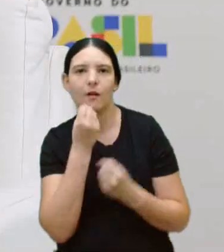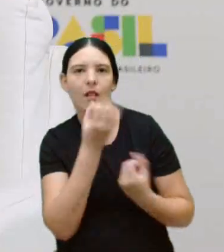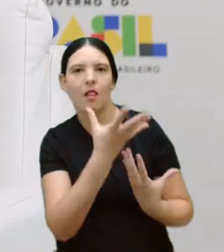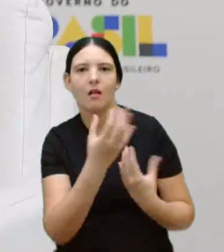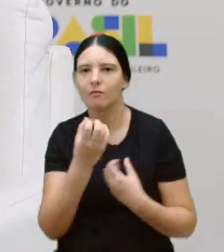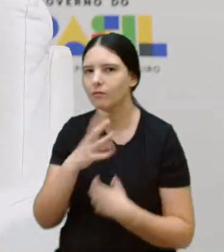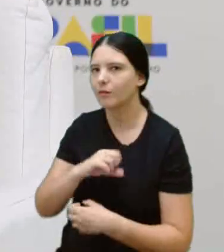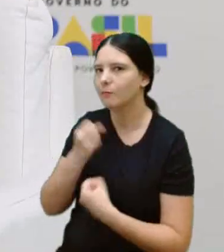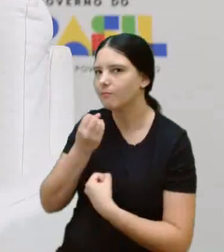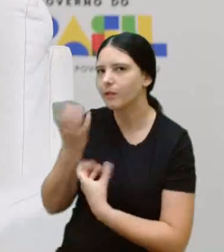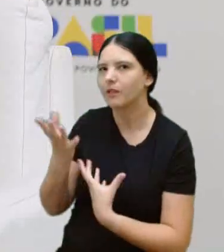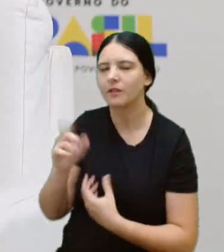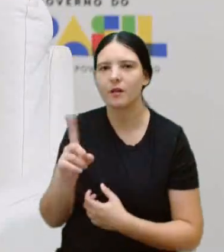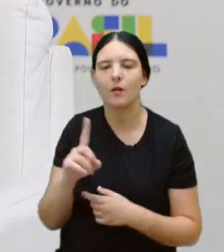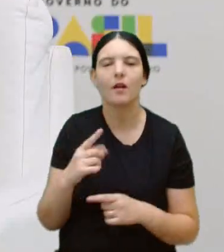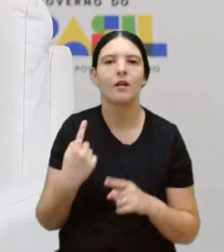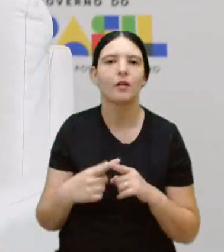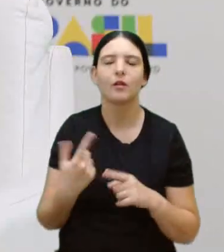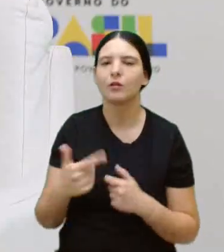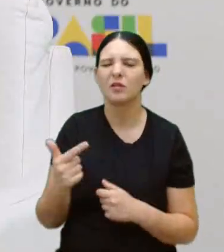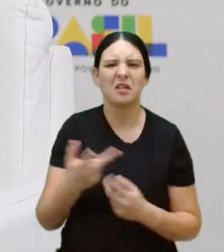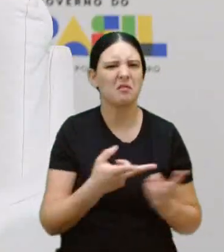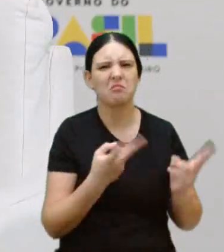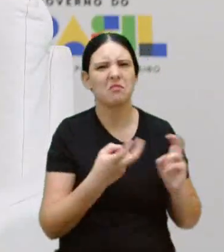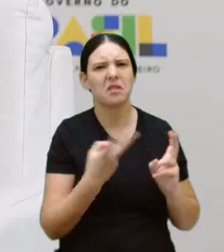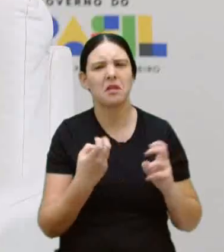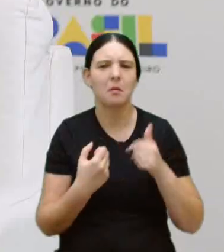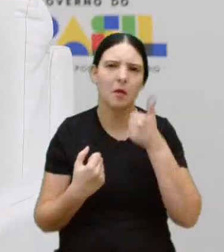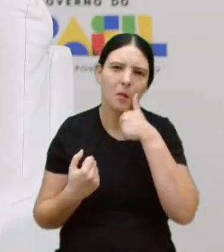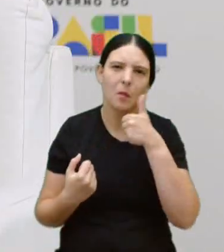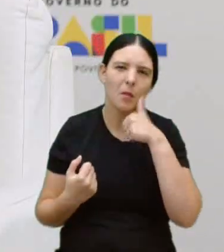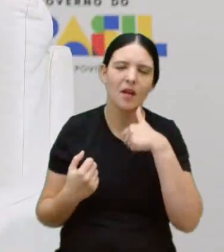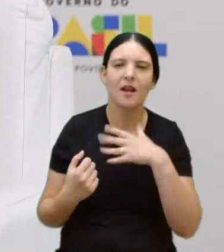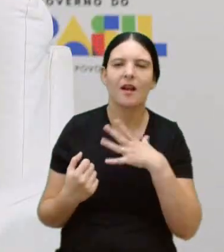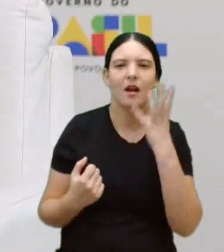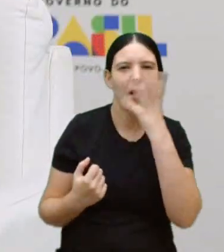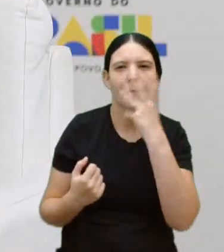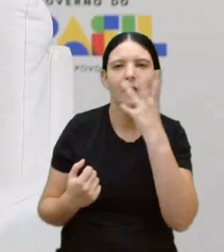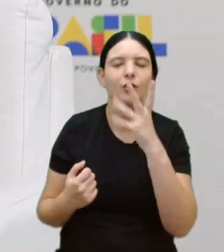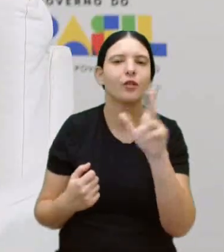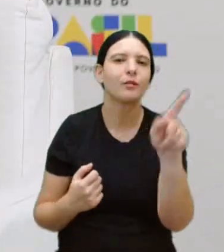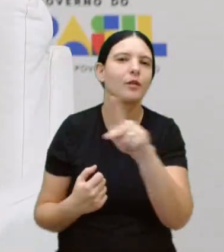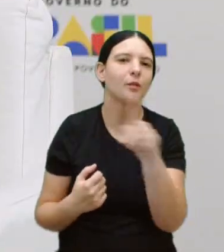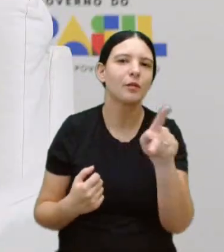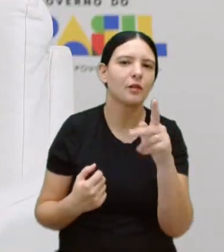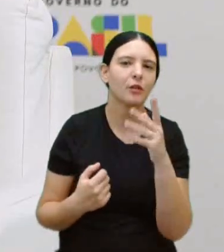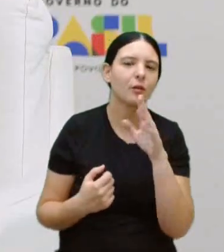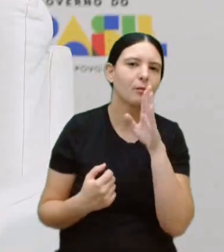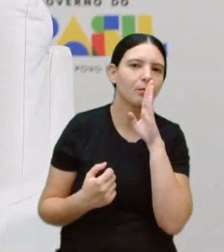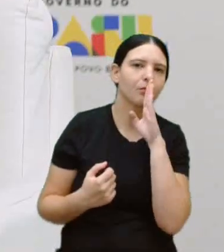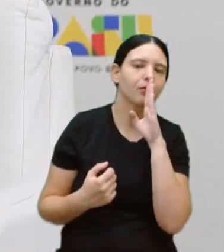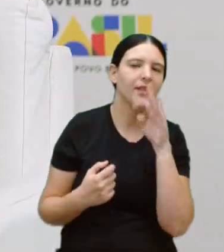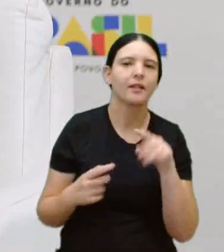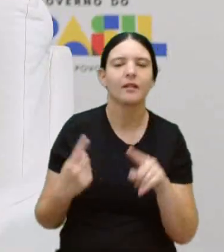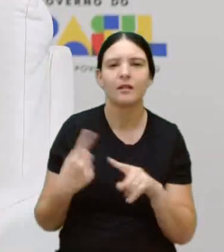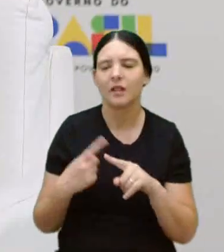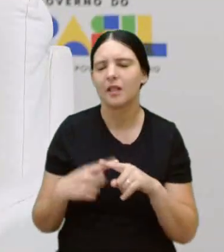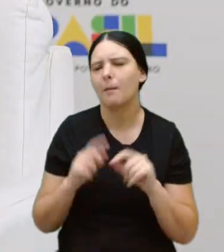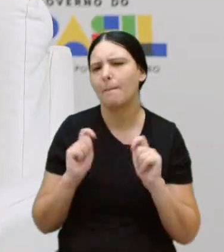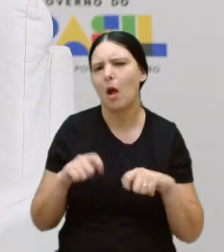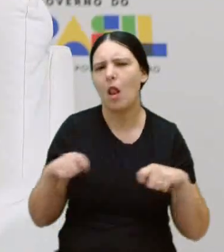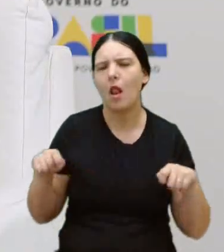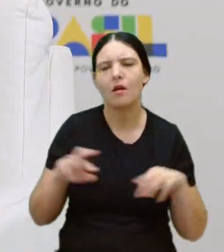mas ela nem o nota. Uma jovem guarda uma paixão pelo professor. As possibilidades são inúmeras. E não é